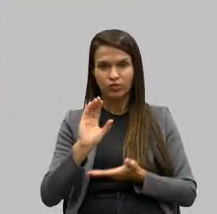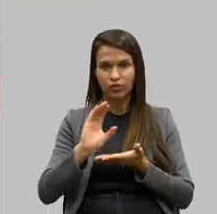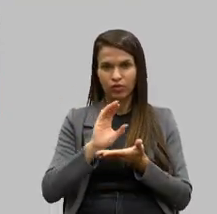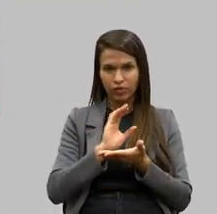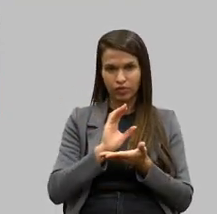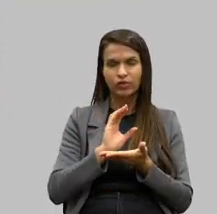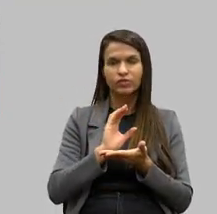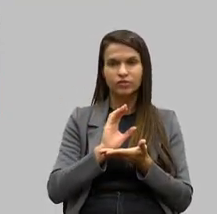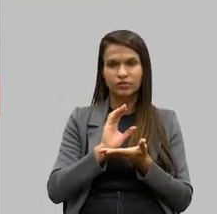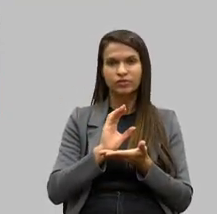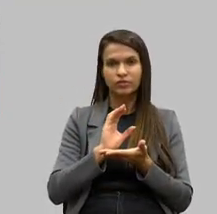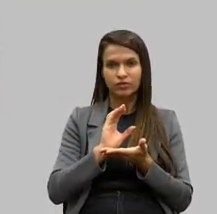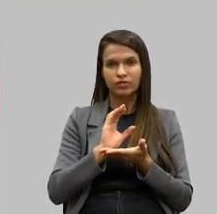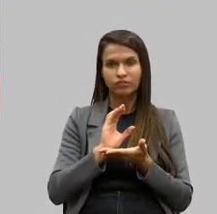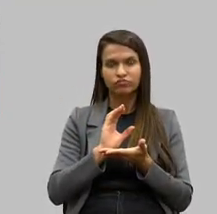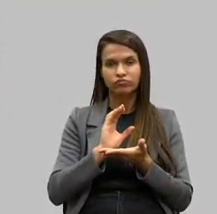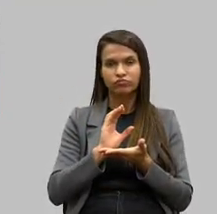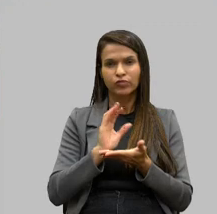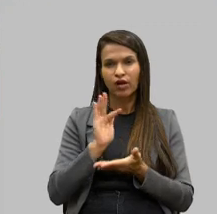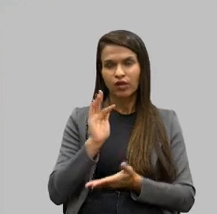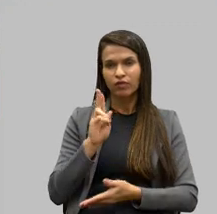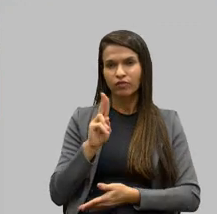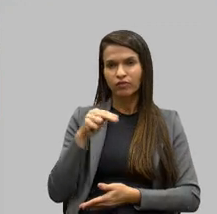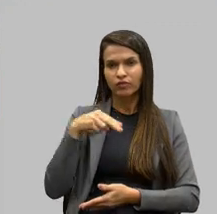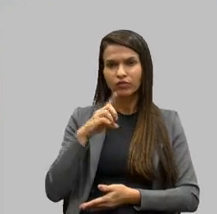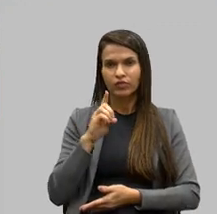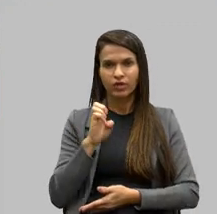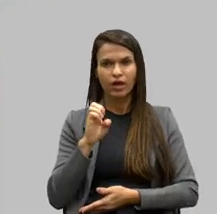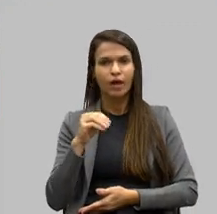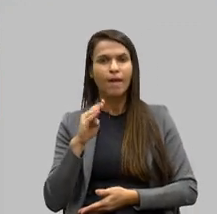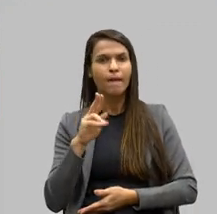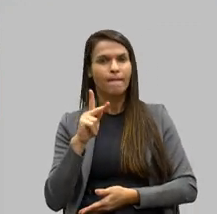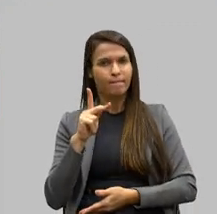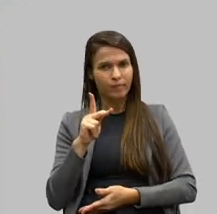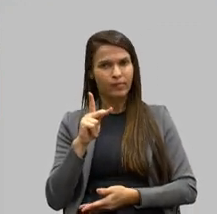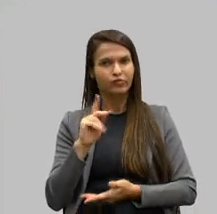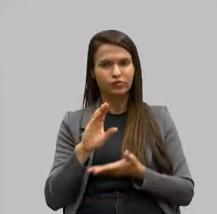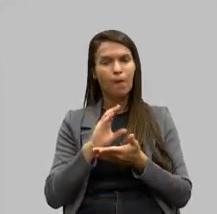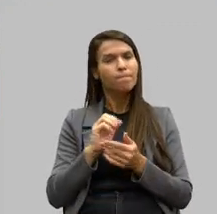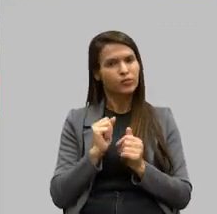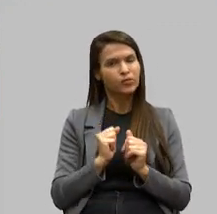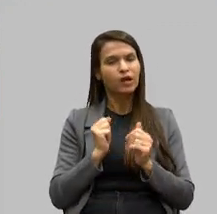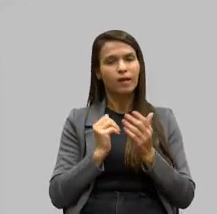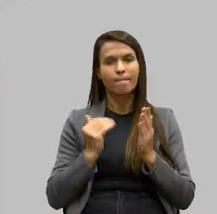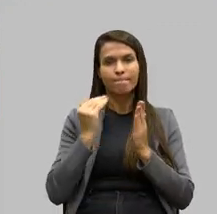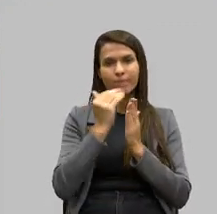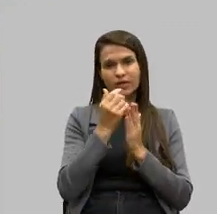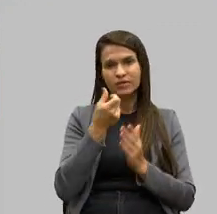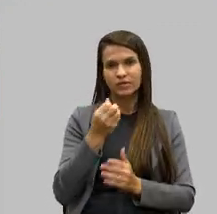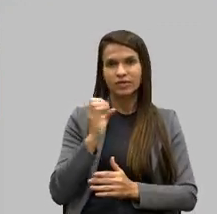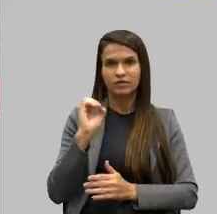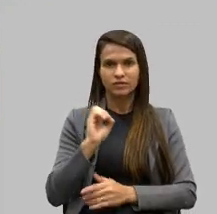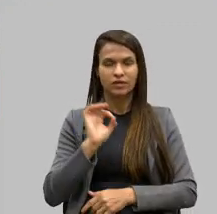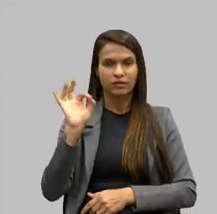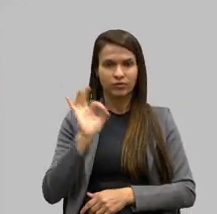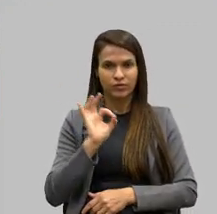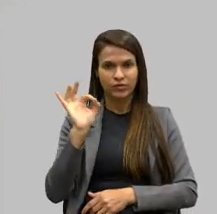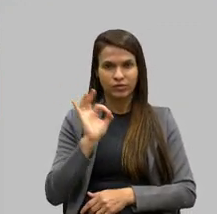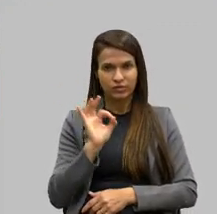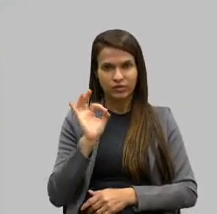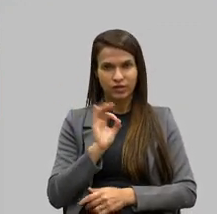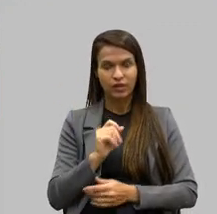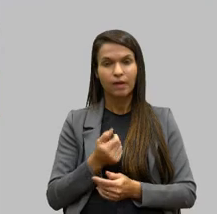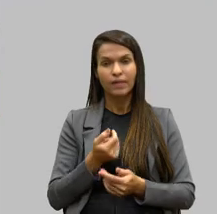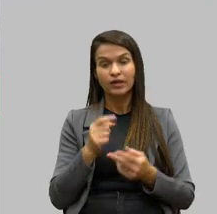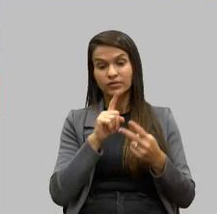investidos em remuneração, mas poderia ser mais de 70%. Então, da parte financeira, é a minha segunda